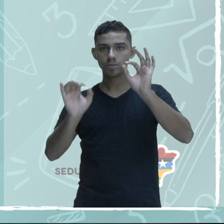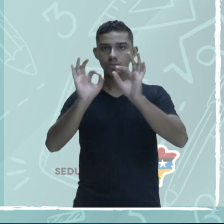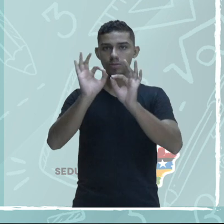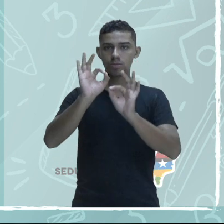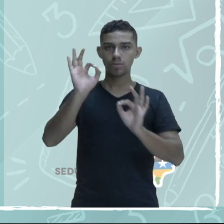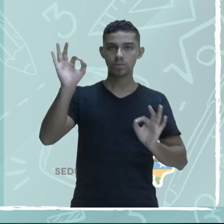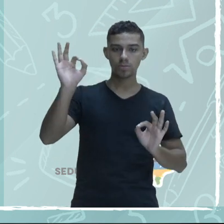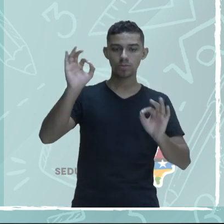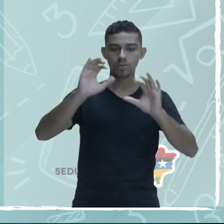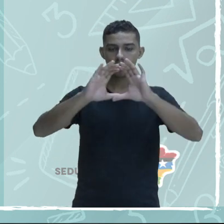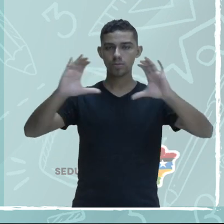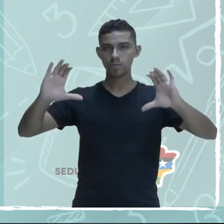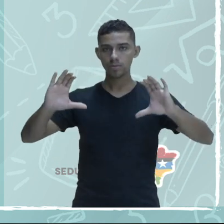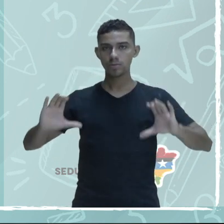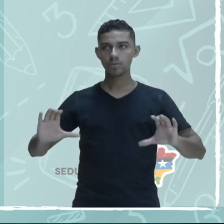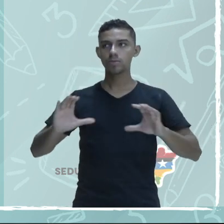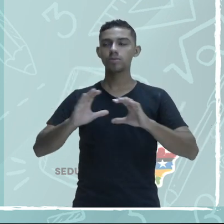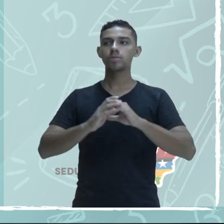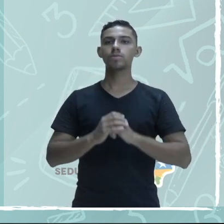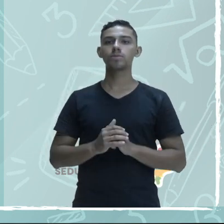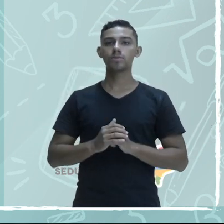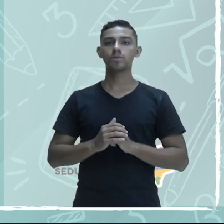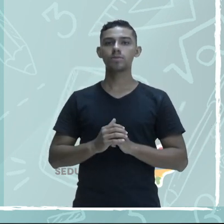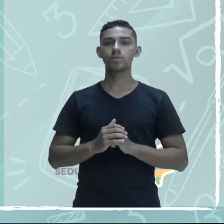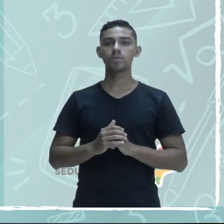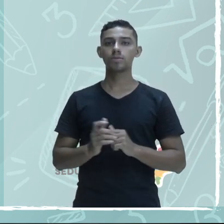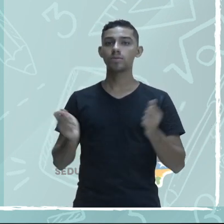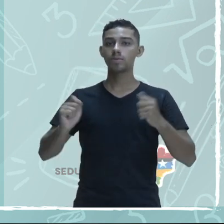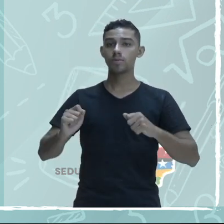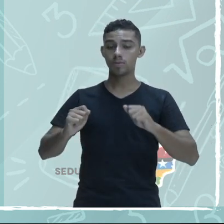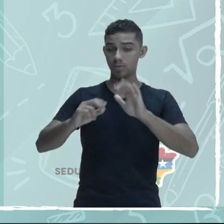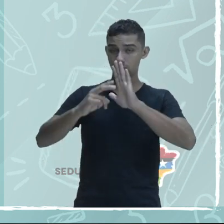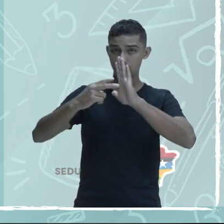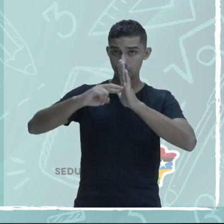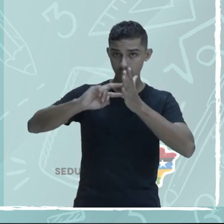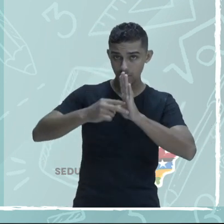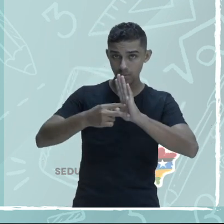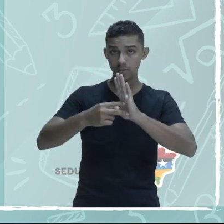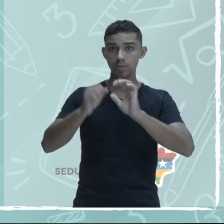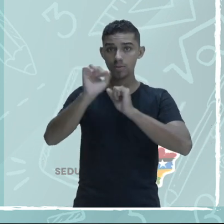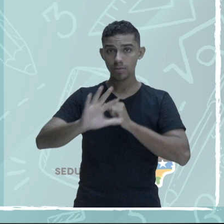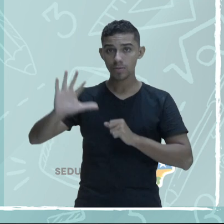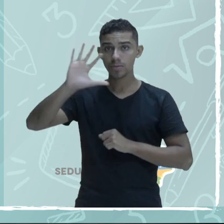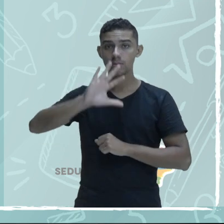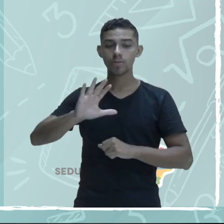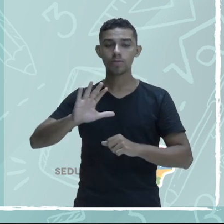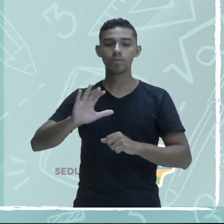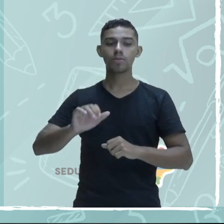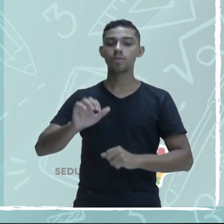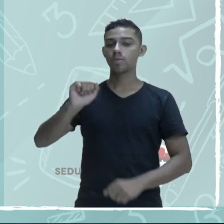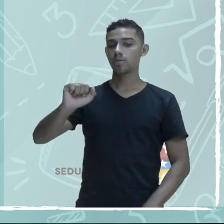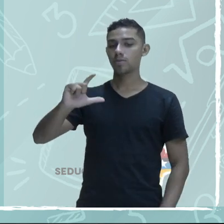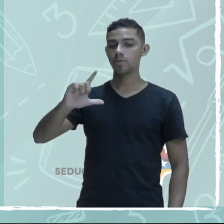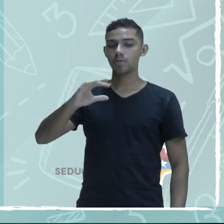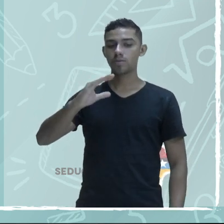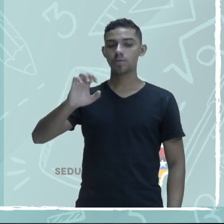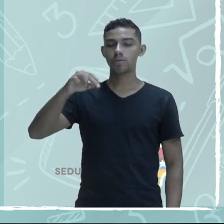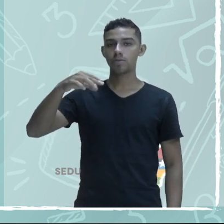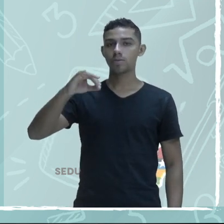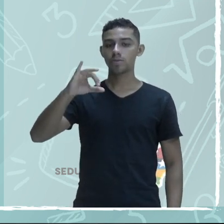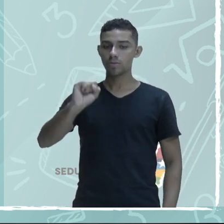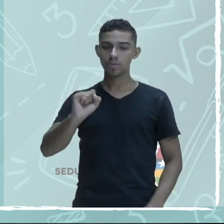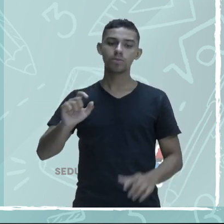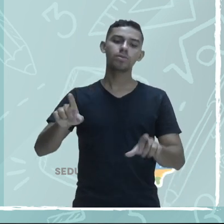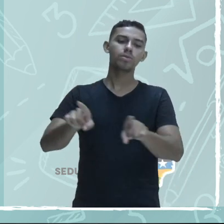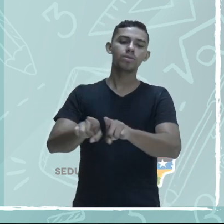pelos alcenos. Definição e fórmula geral. Os alcenos, também chamados de alquenos, olefinas